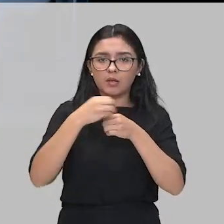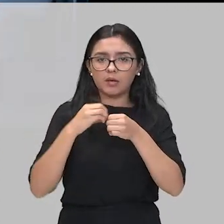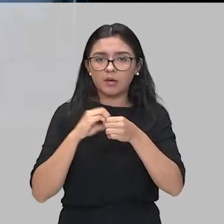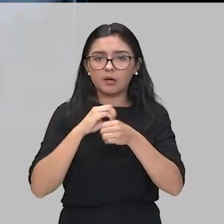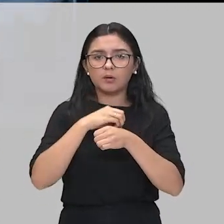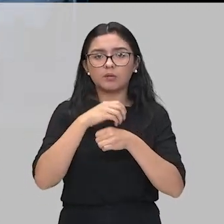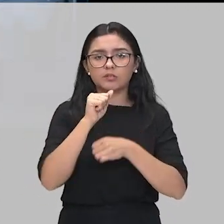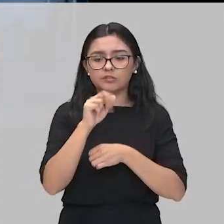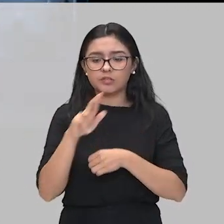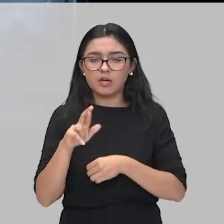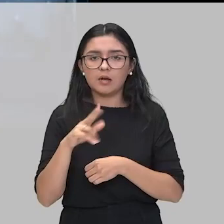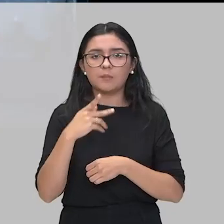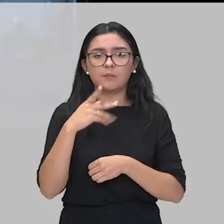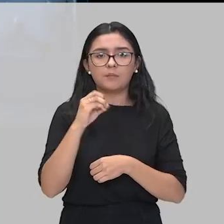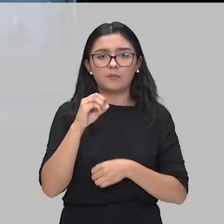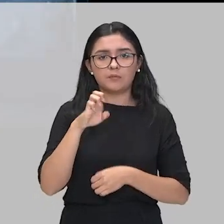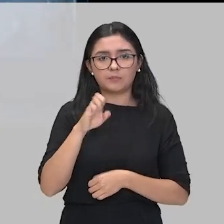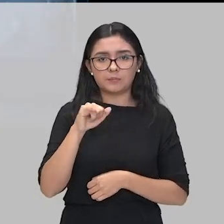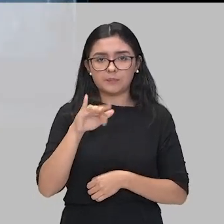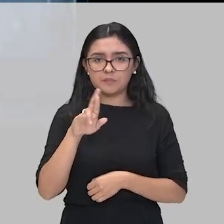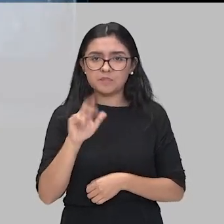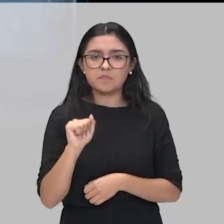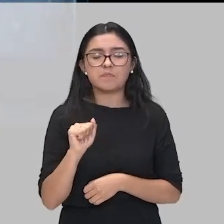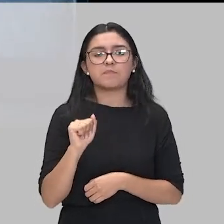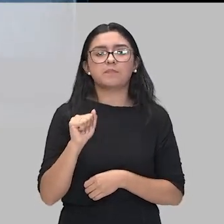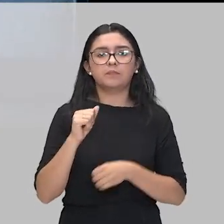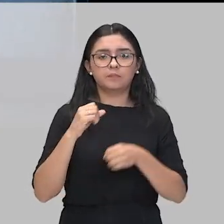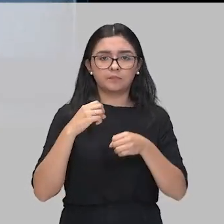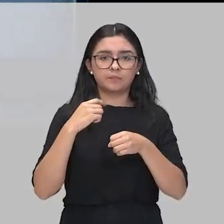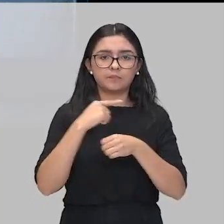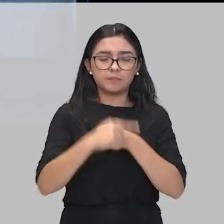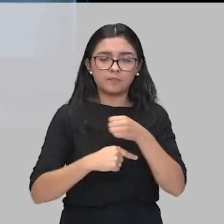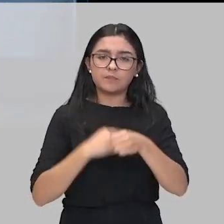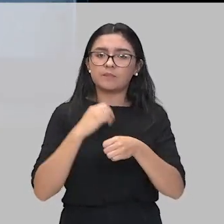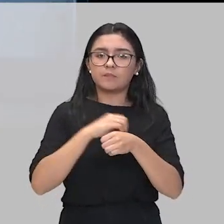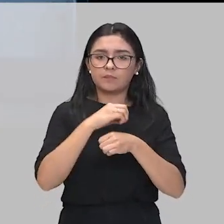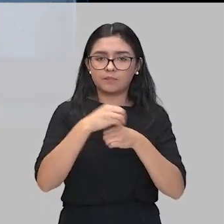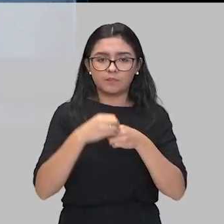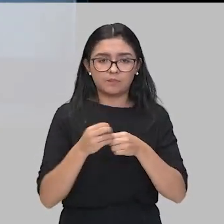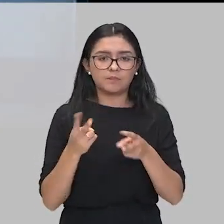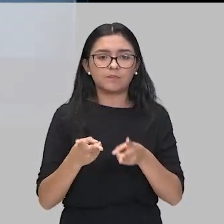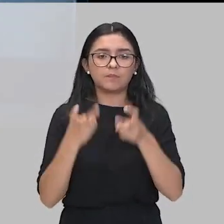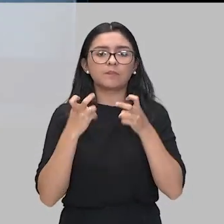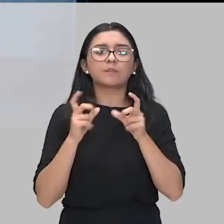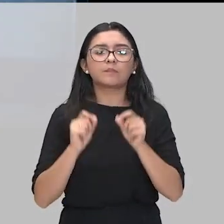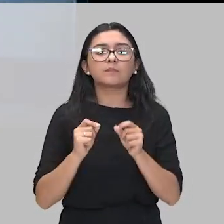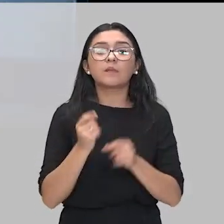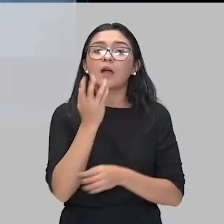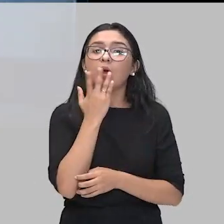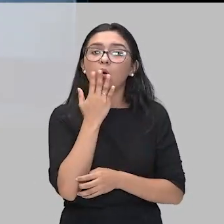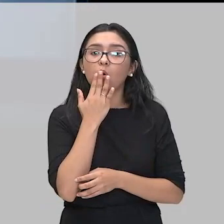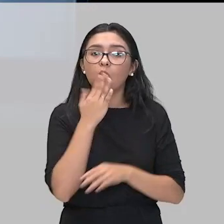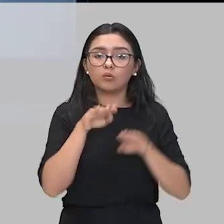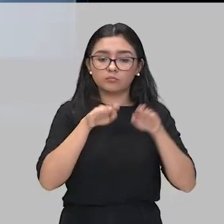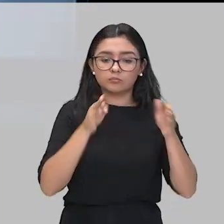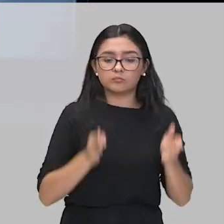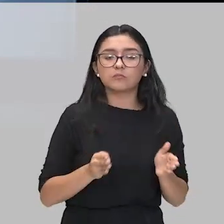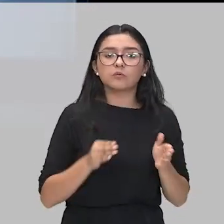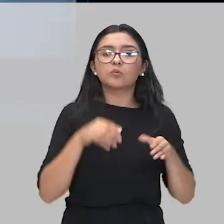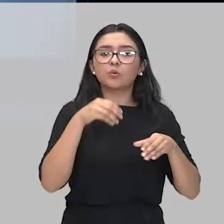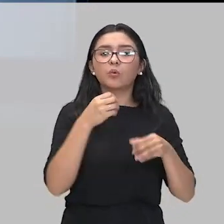pela poeira, pelas moléculas de óxido de carbono. E vejam vocês a cor que o leite vai